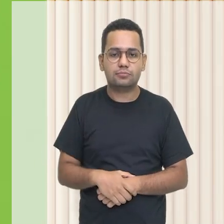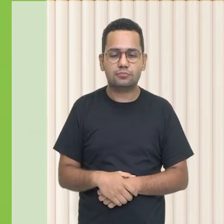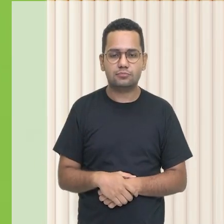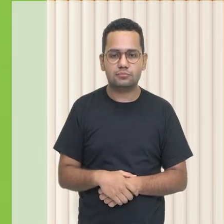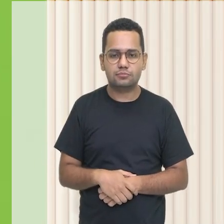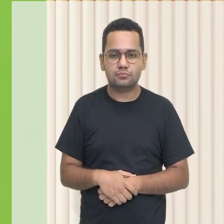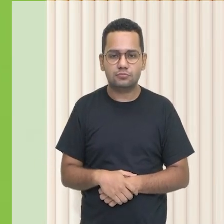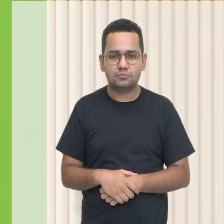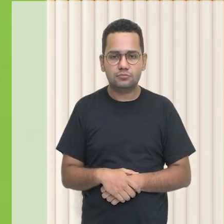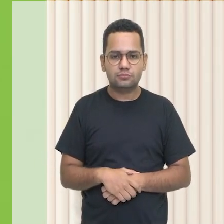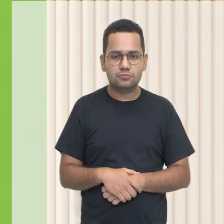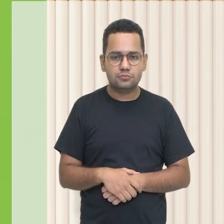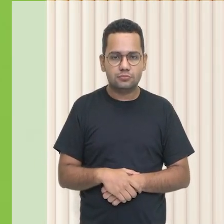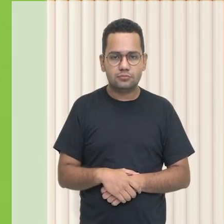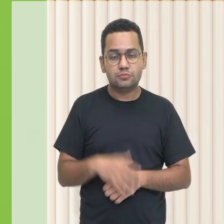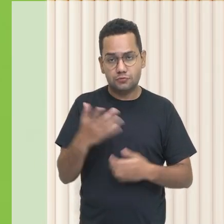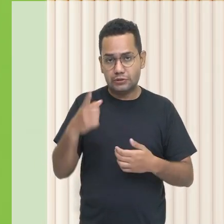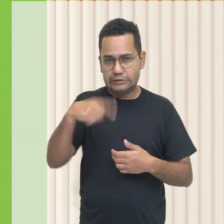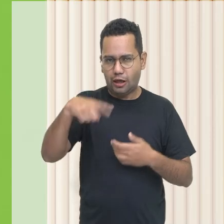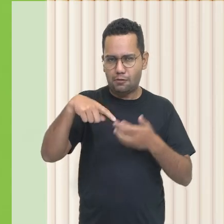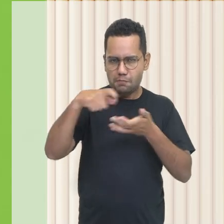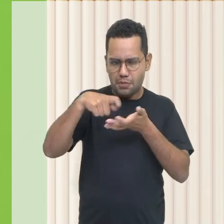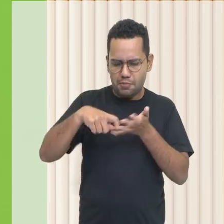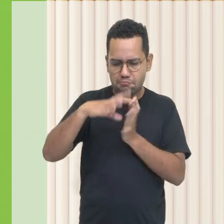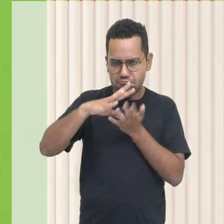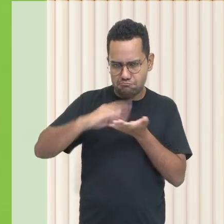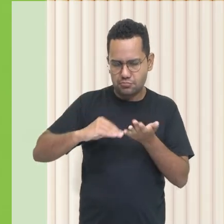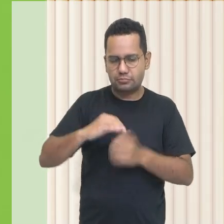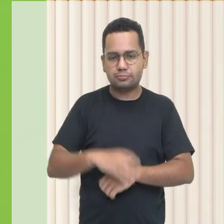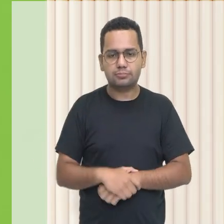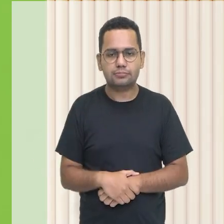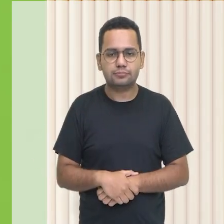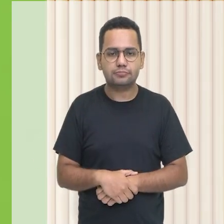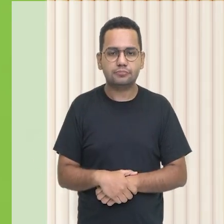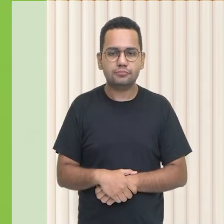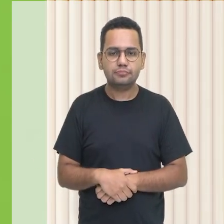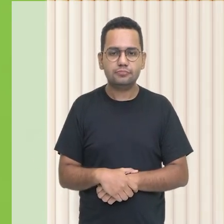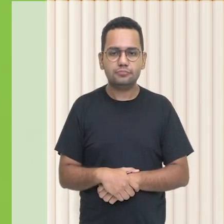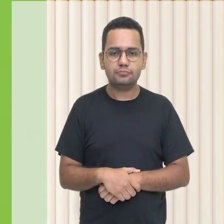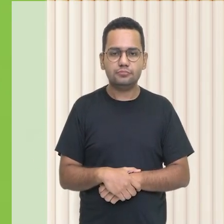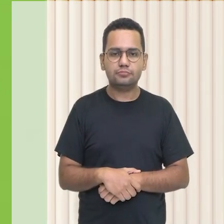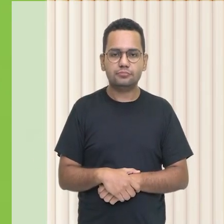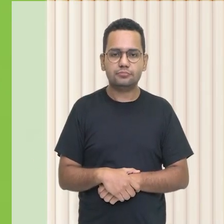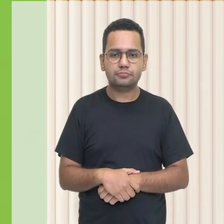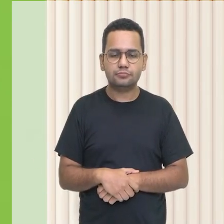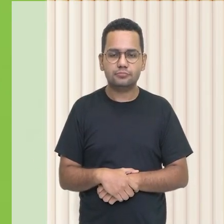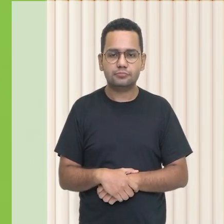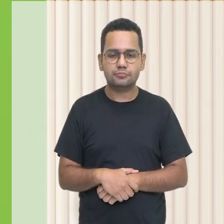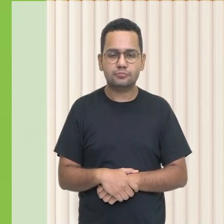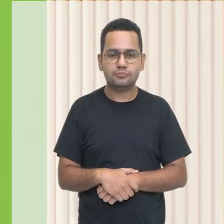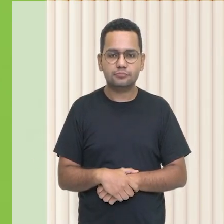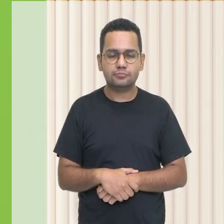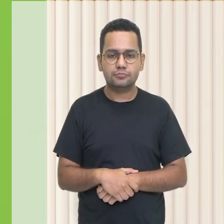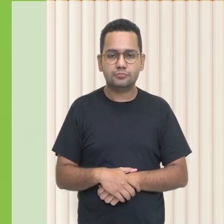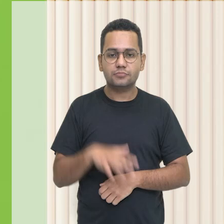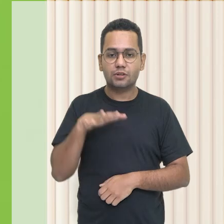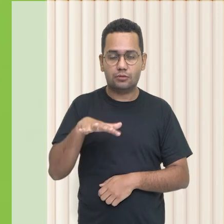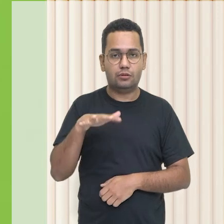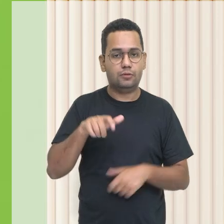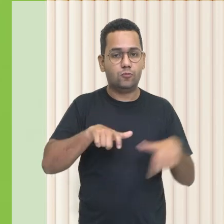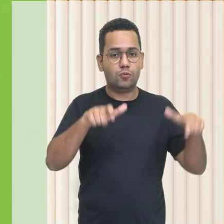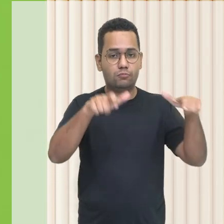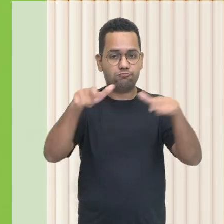observarem quando fizerem os estudos e as anotações é a abrangência desses biomas em relação aos territórios, né,